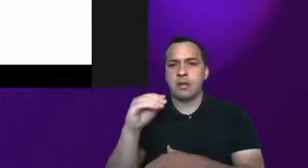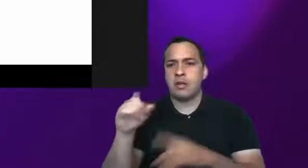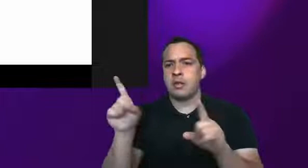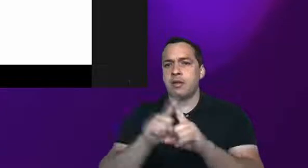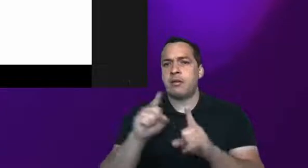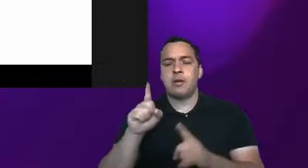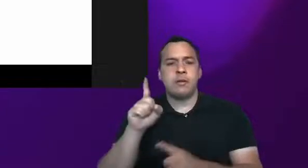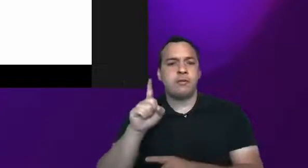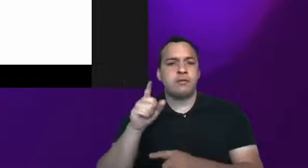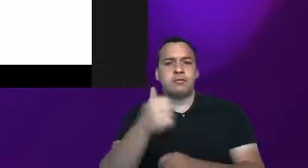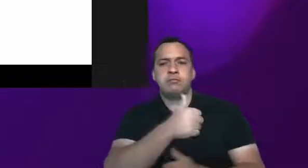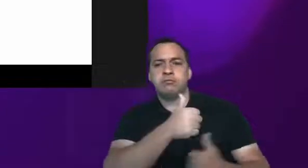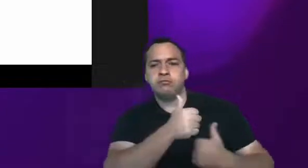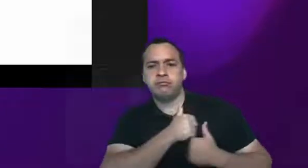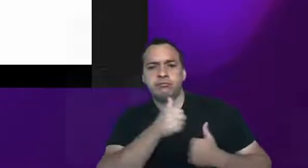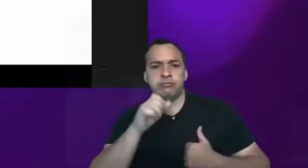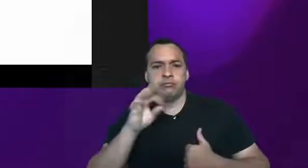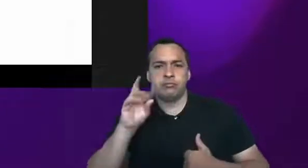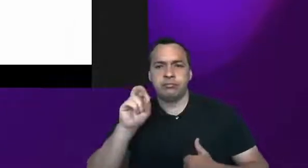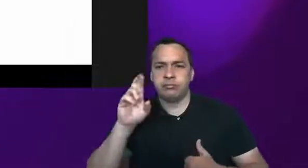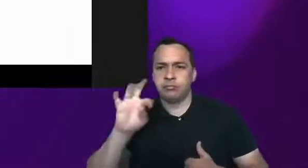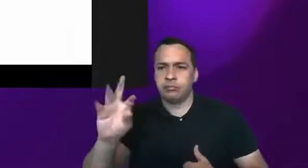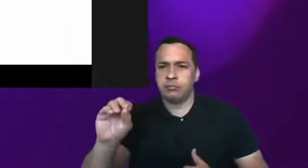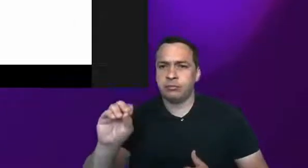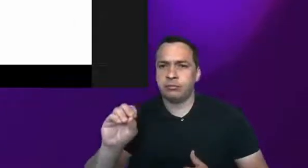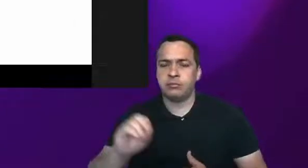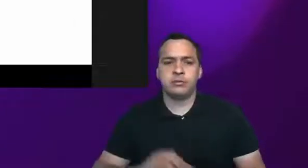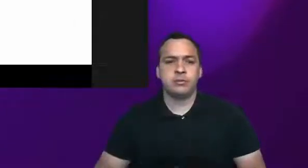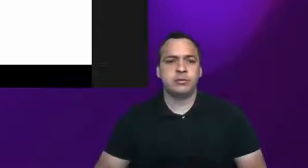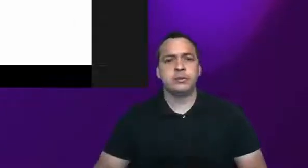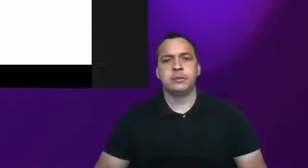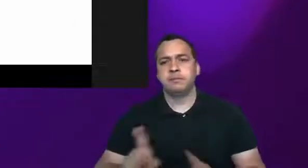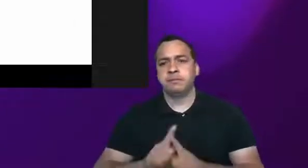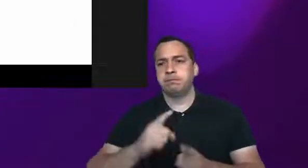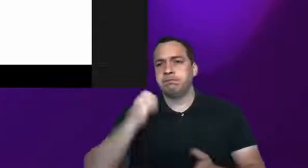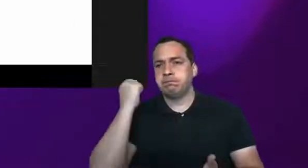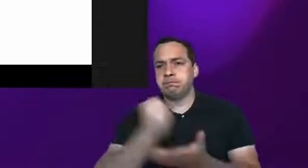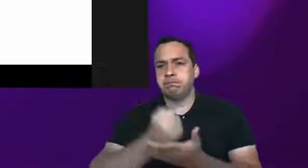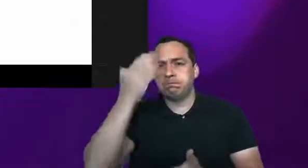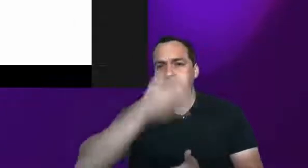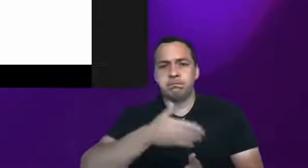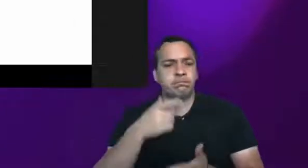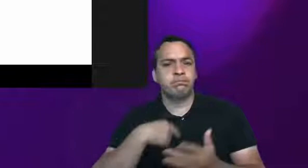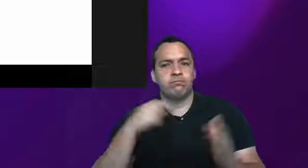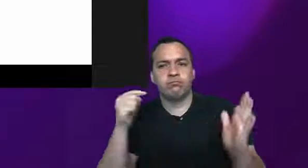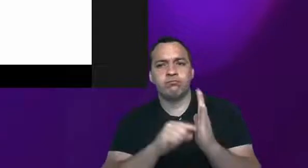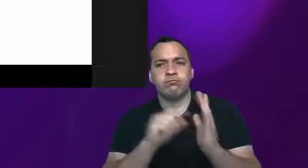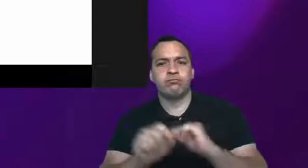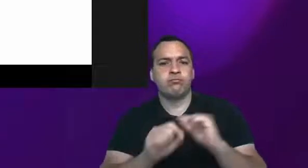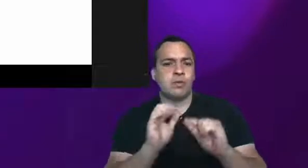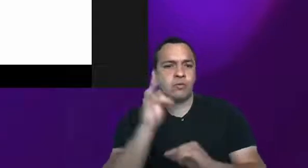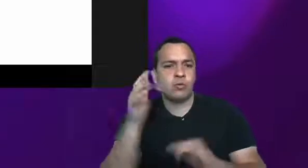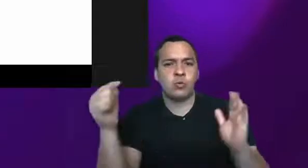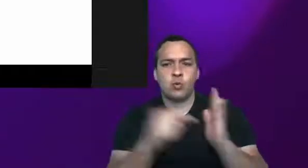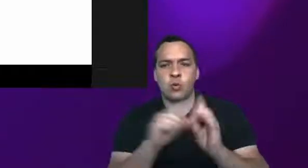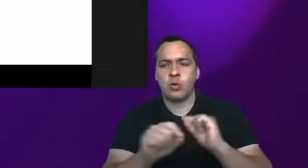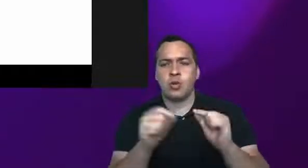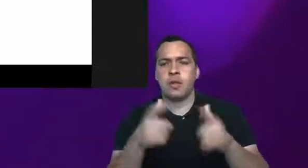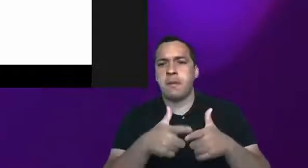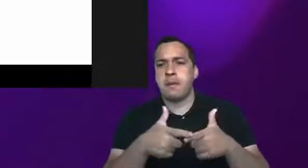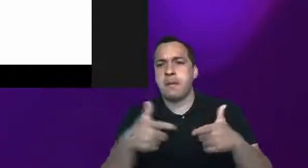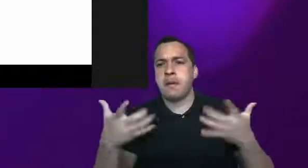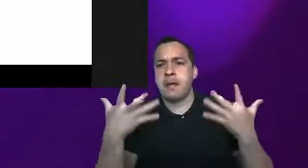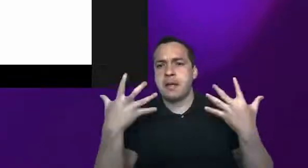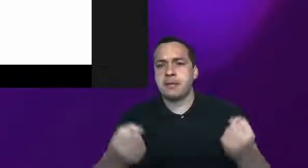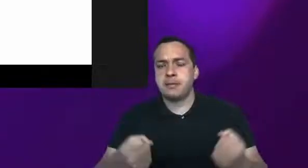múltiplos protocolos neste momento que validam esta indicação e que eu penso que no futuro vai ser uma indicação cada vez mais aceita